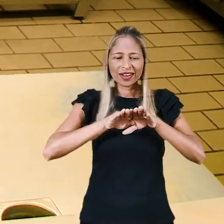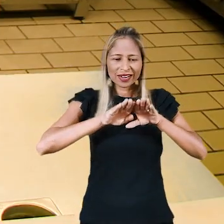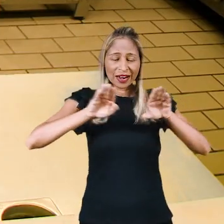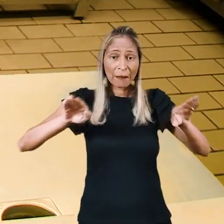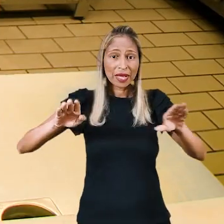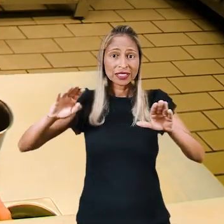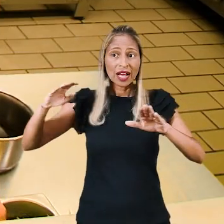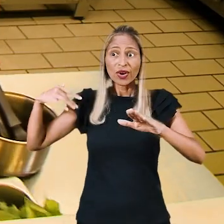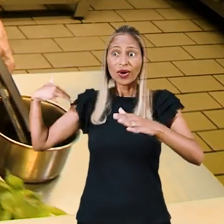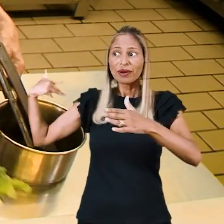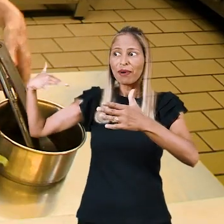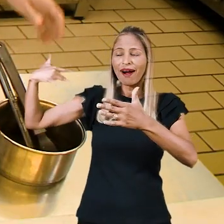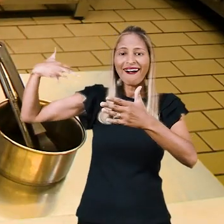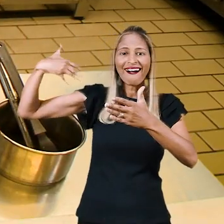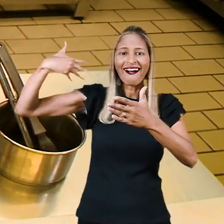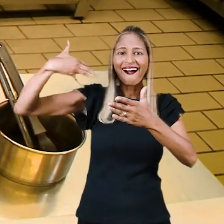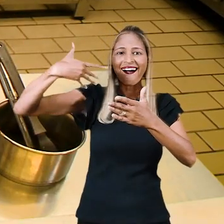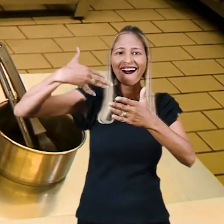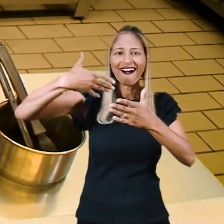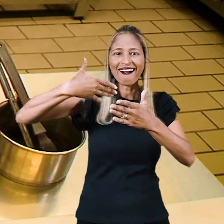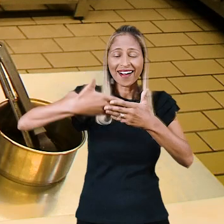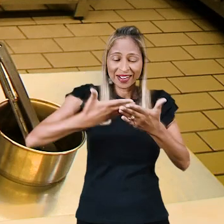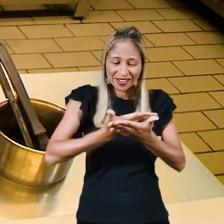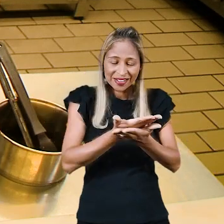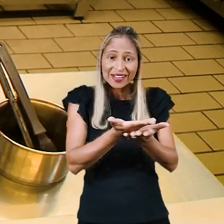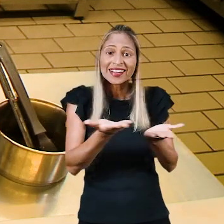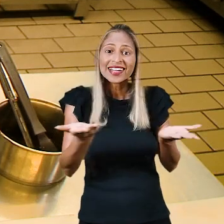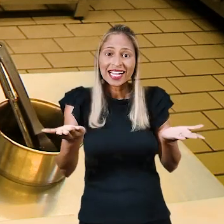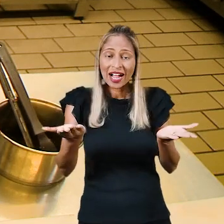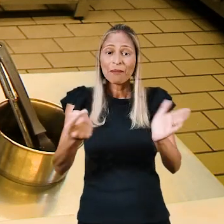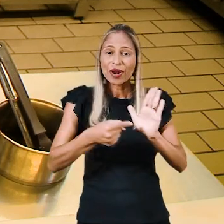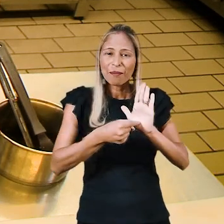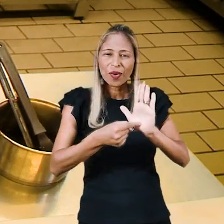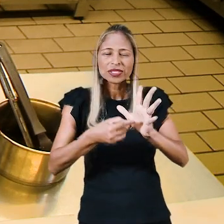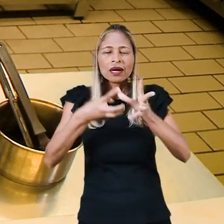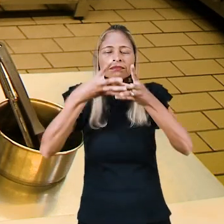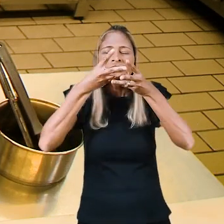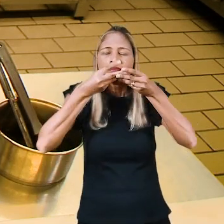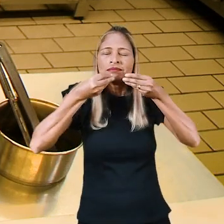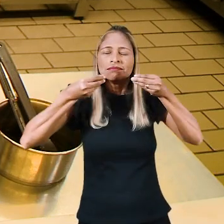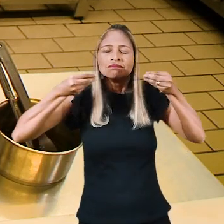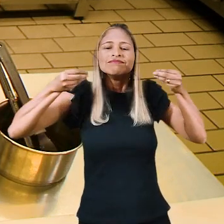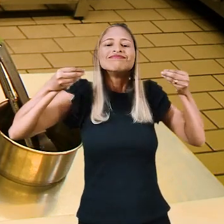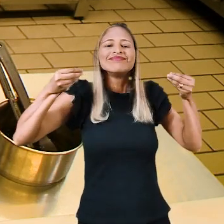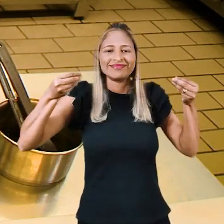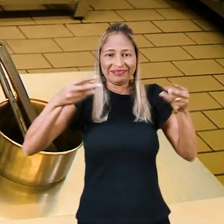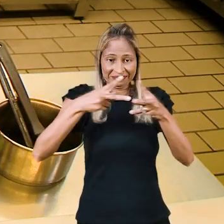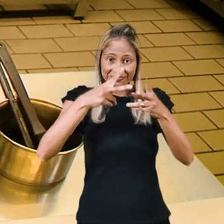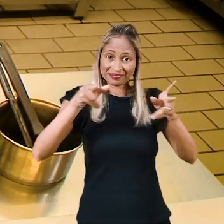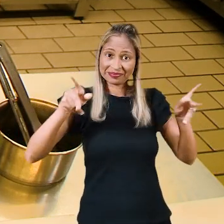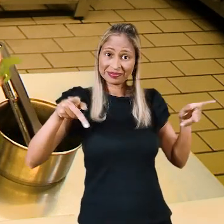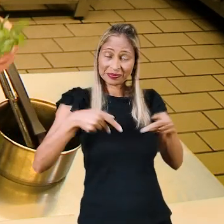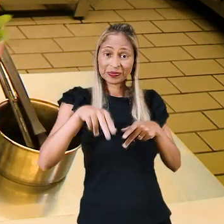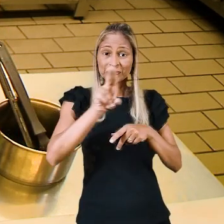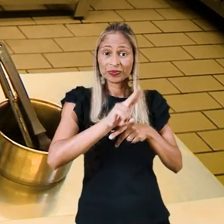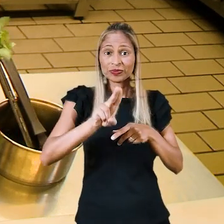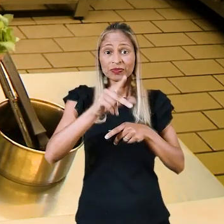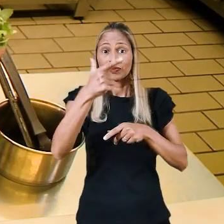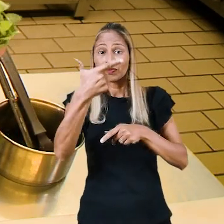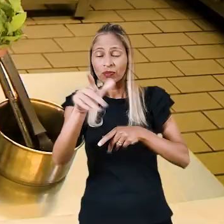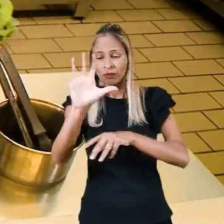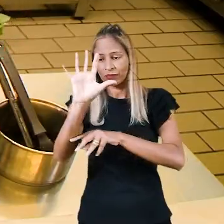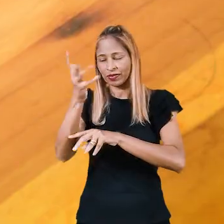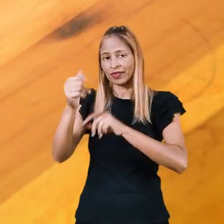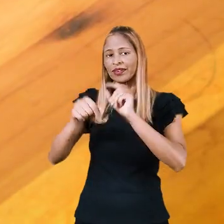né? É um jeito de eu servir comida e história. E aqui, para trazer um frescor para esse prato, eu vou usar